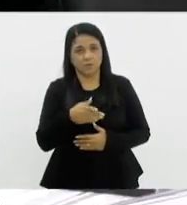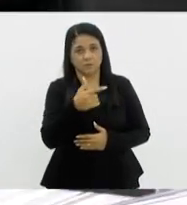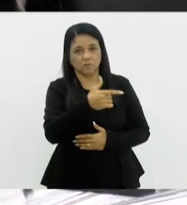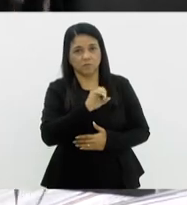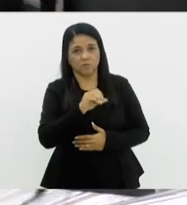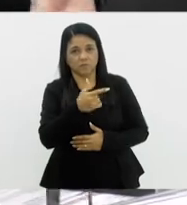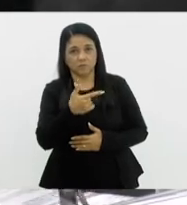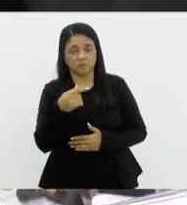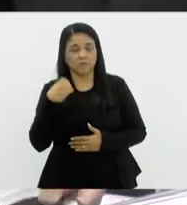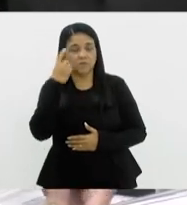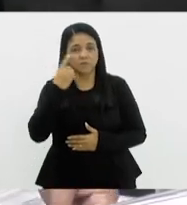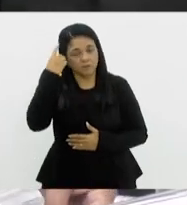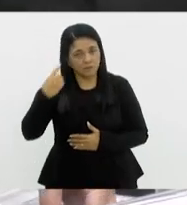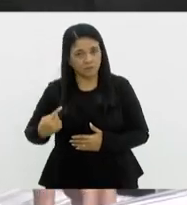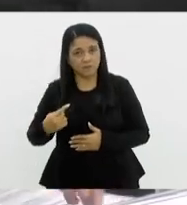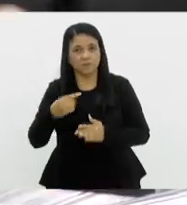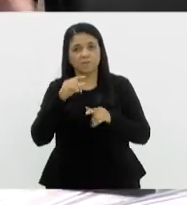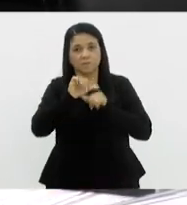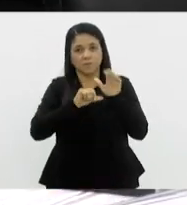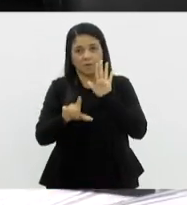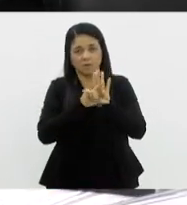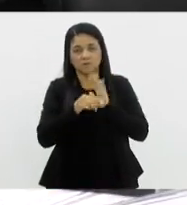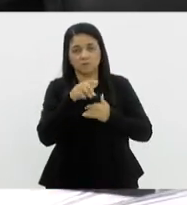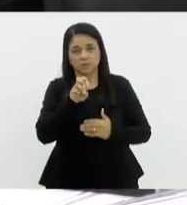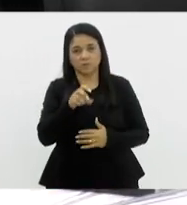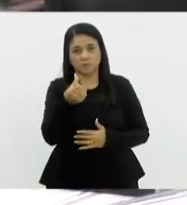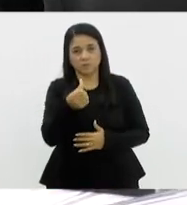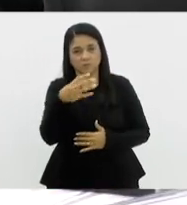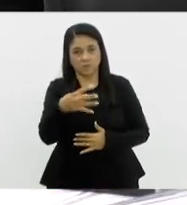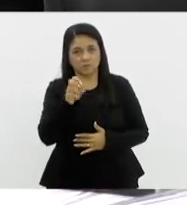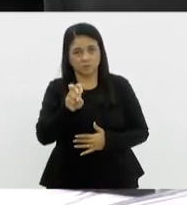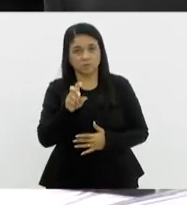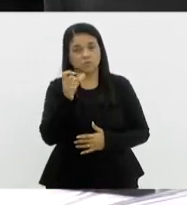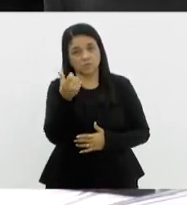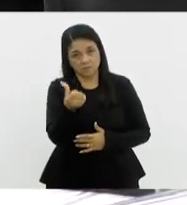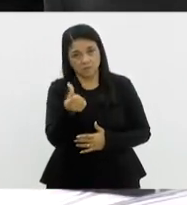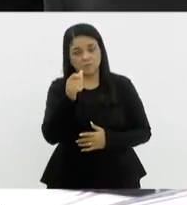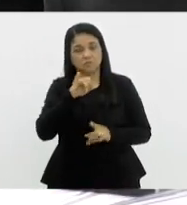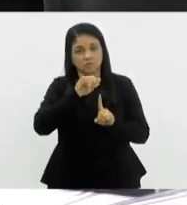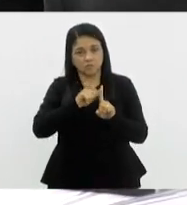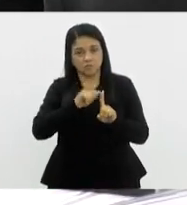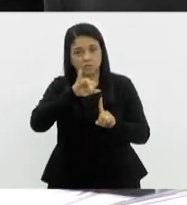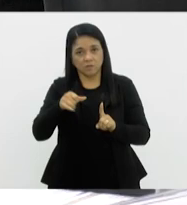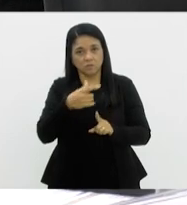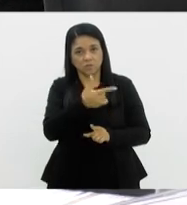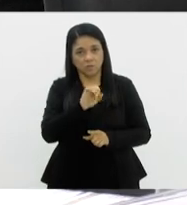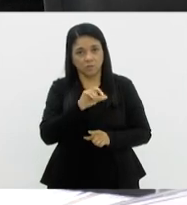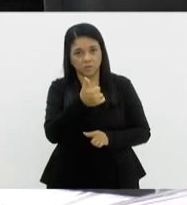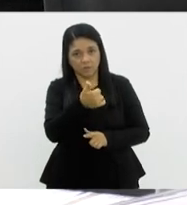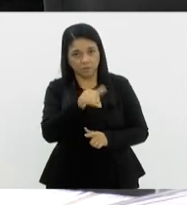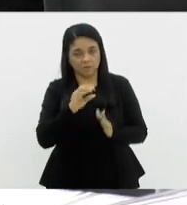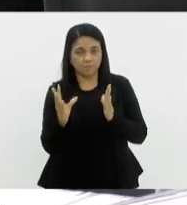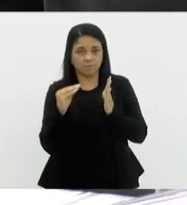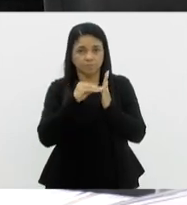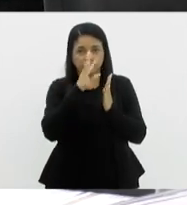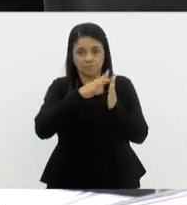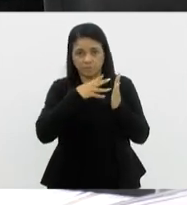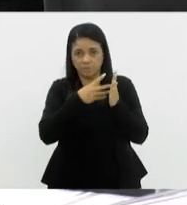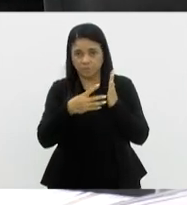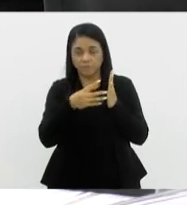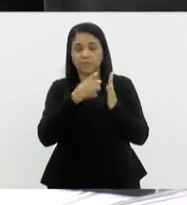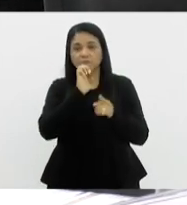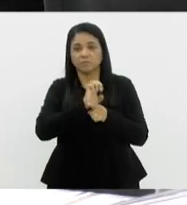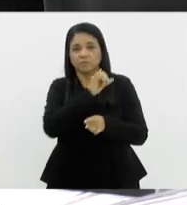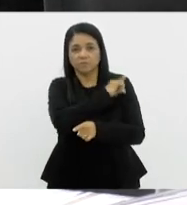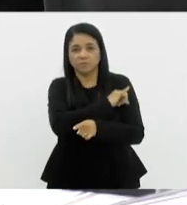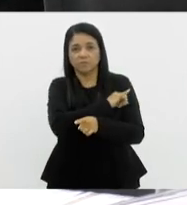Balbi, altera o anexo da Lei 5.645, de 6 de janeiro de 2010, incluindo no calendário oficial do Estado do Rio de Janeiro o